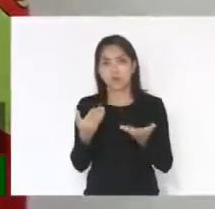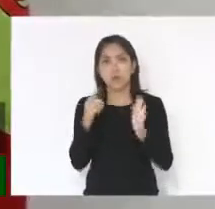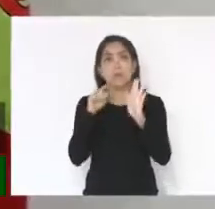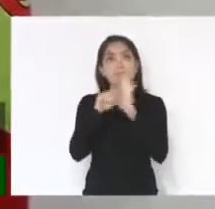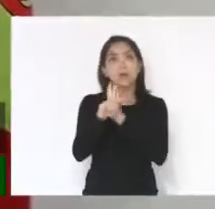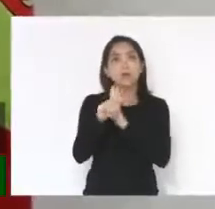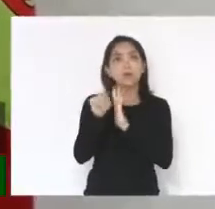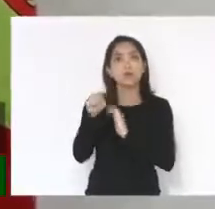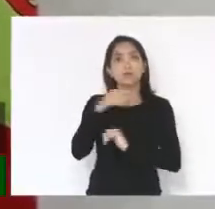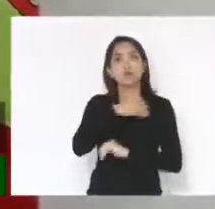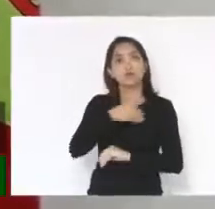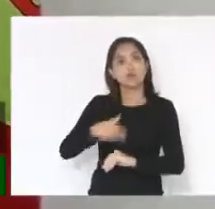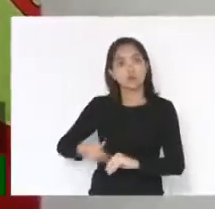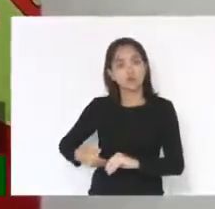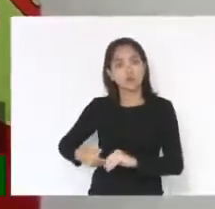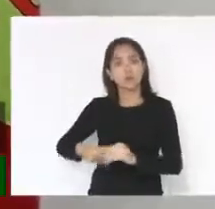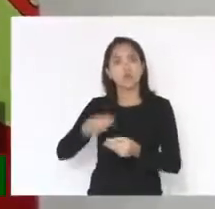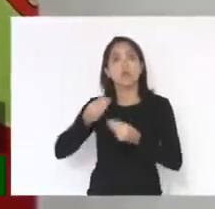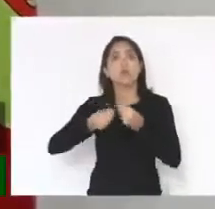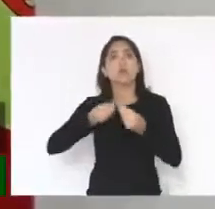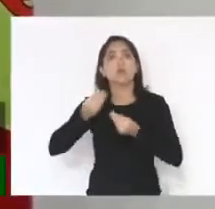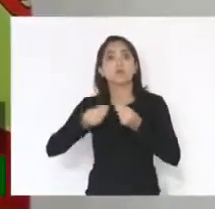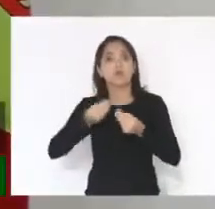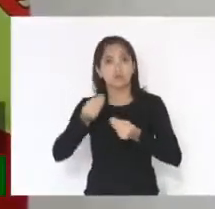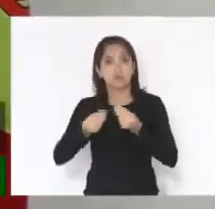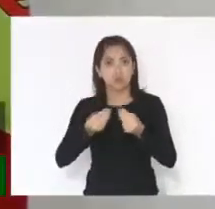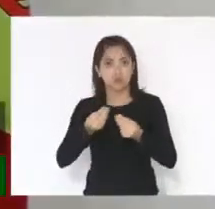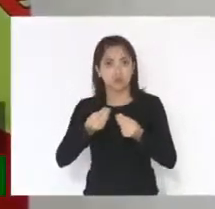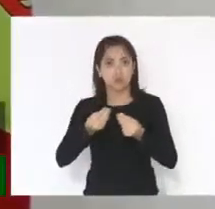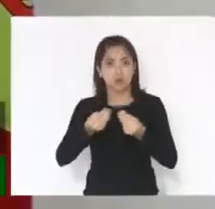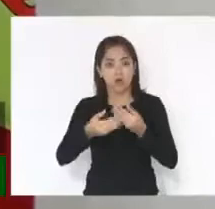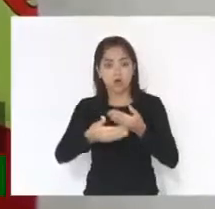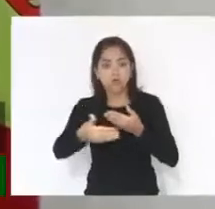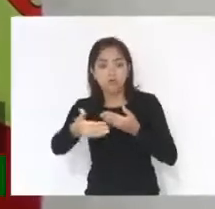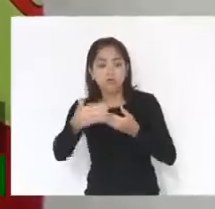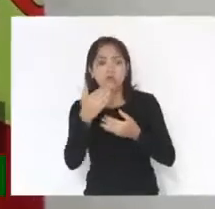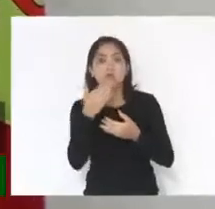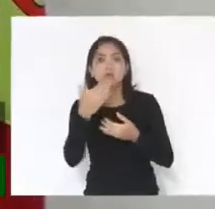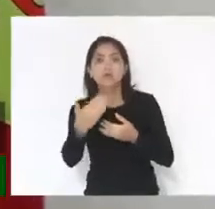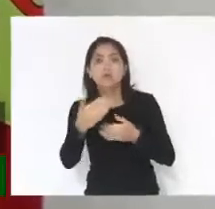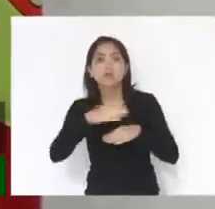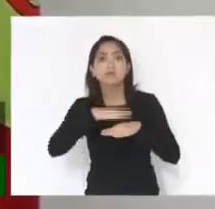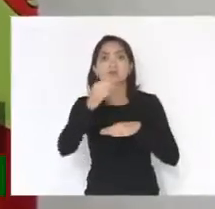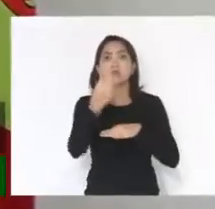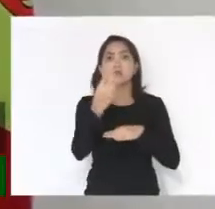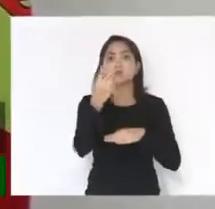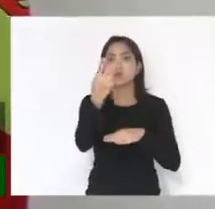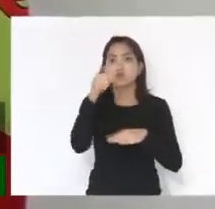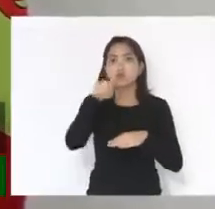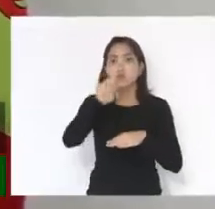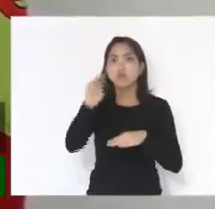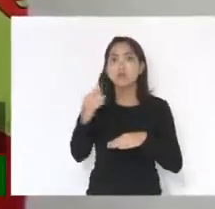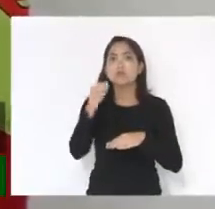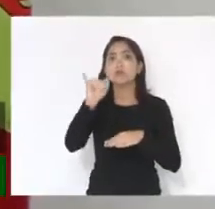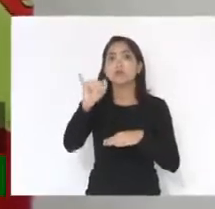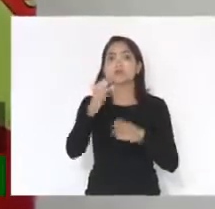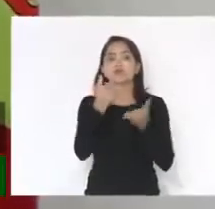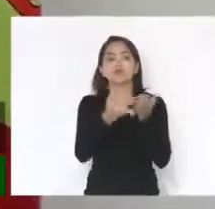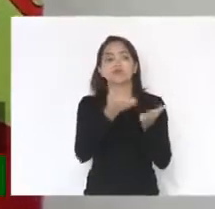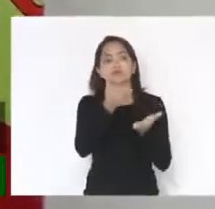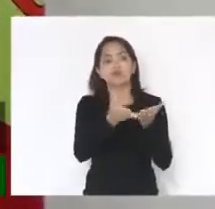governo, como será recebida a demanda de mais de 1 milhão de atendimentos?